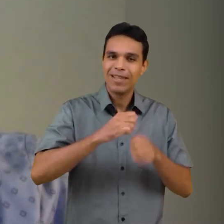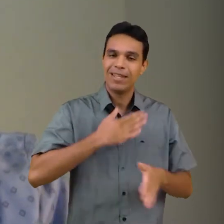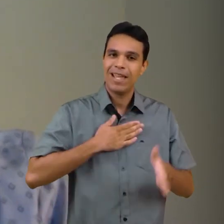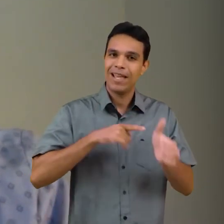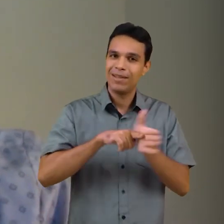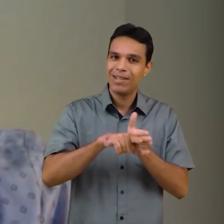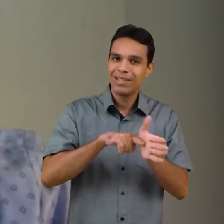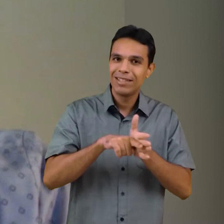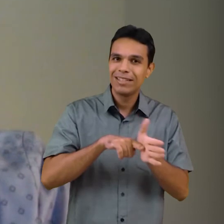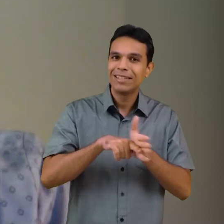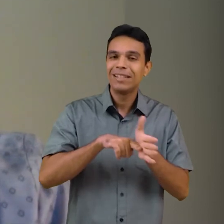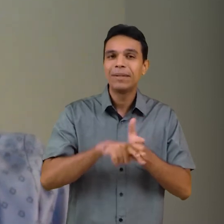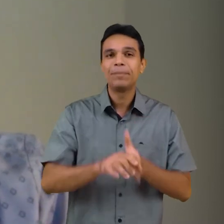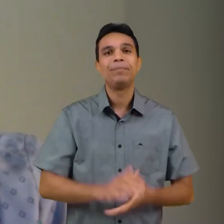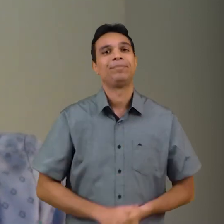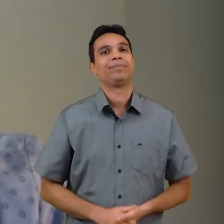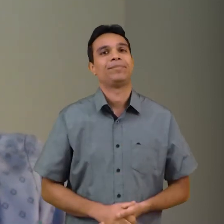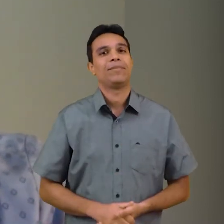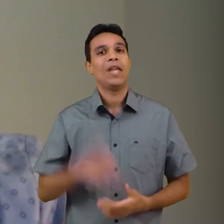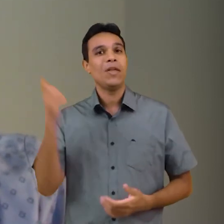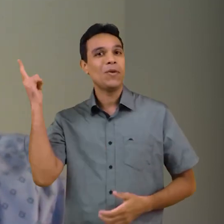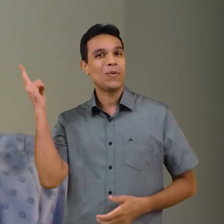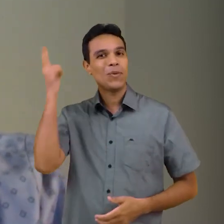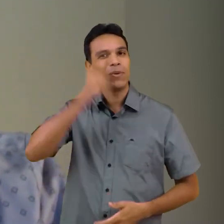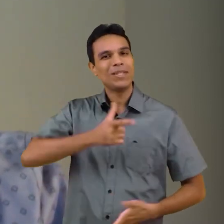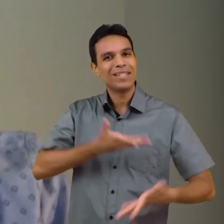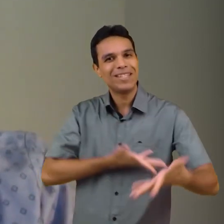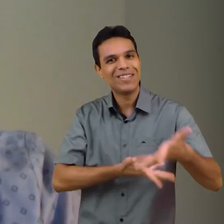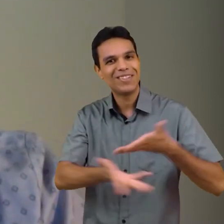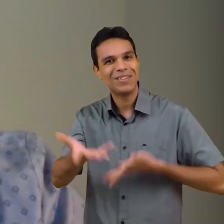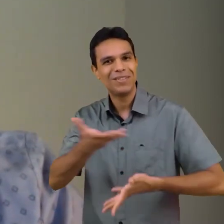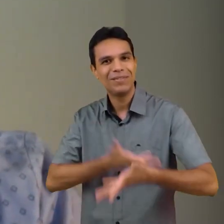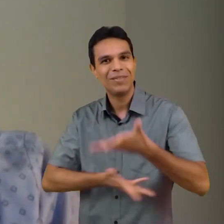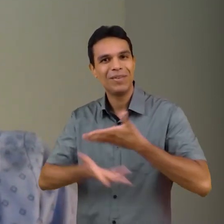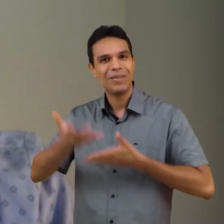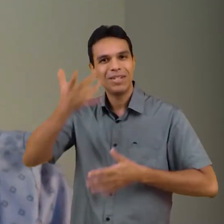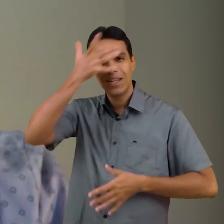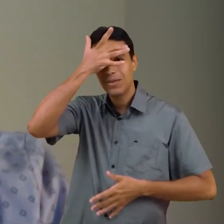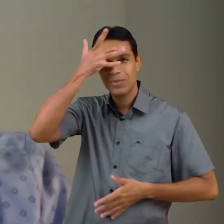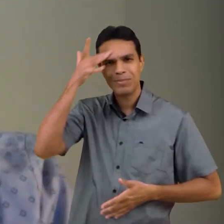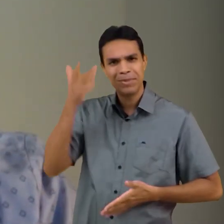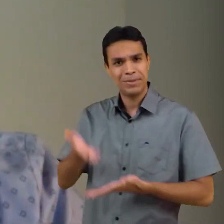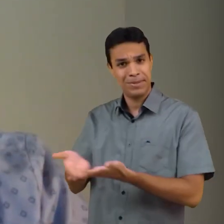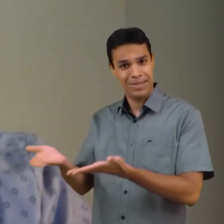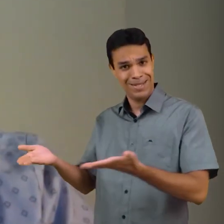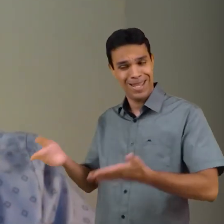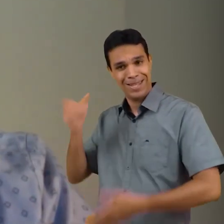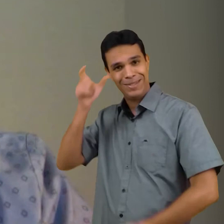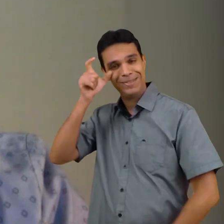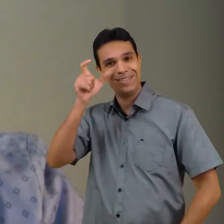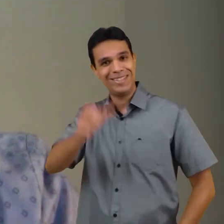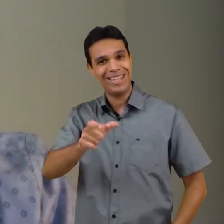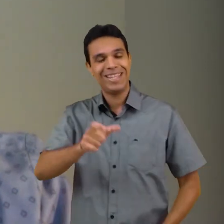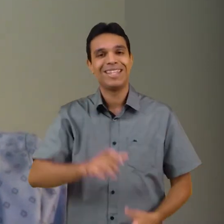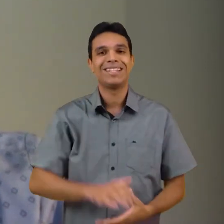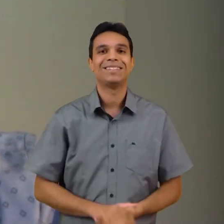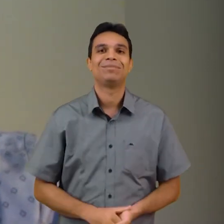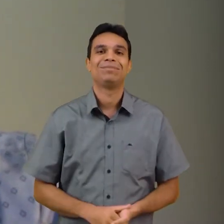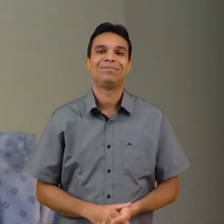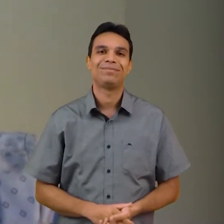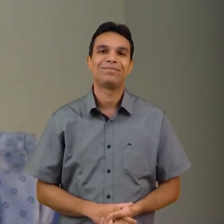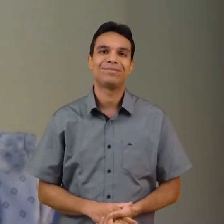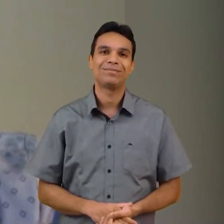organizar e instrumentalizar a minha pesquisa e poder compartilhar um pouco dela com pessoas